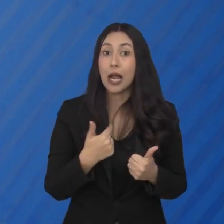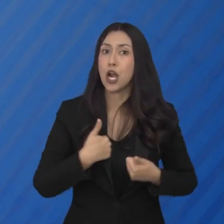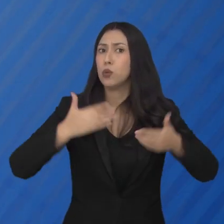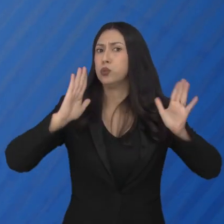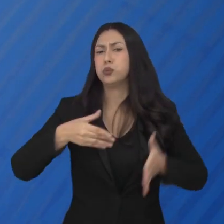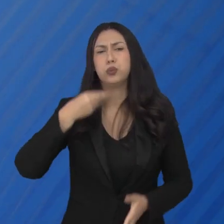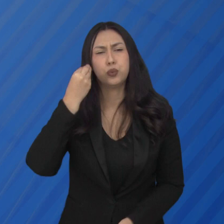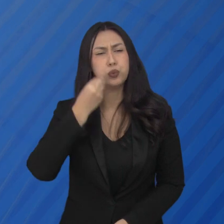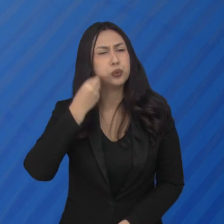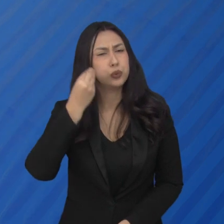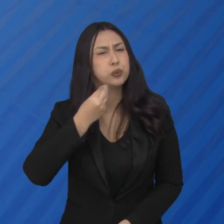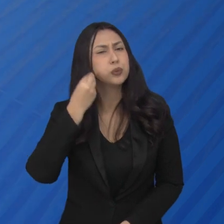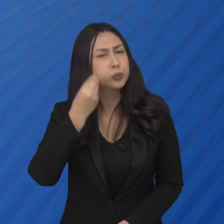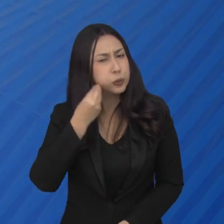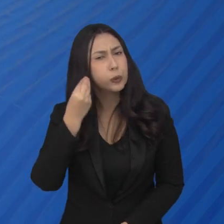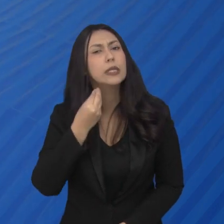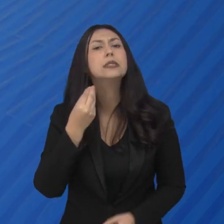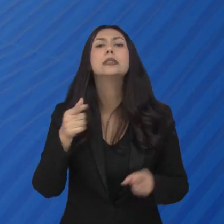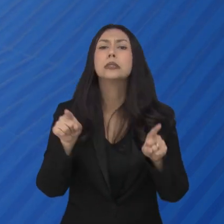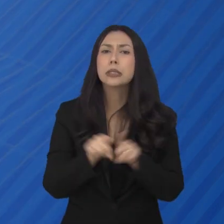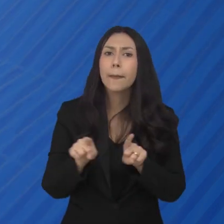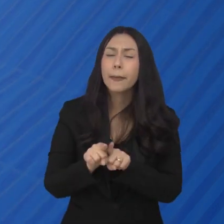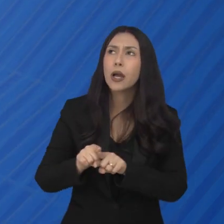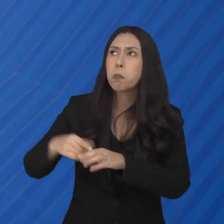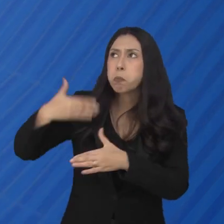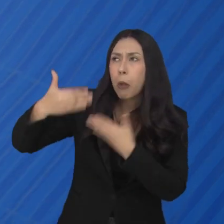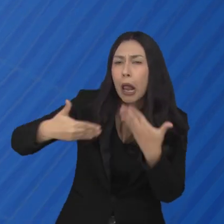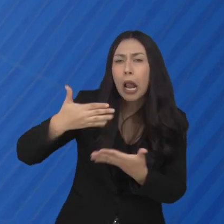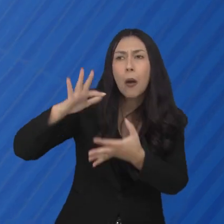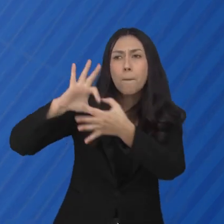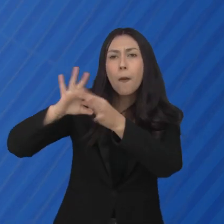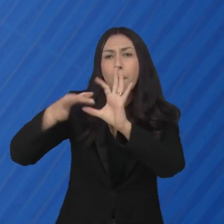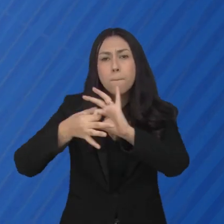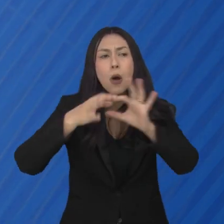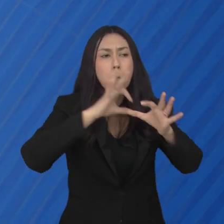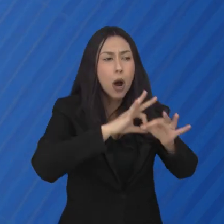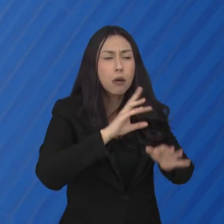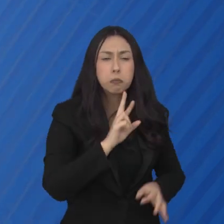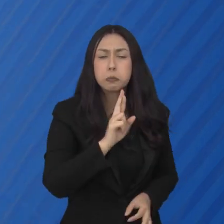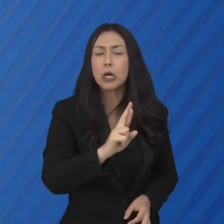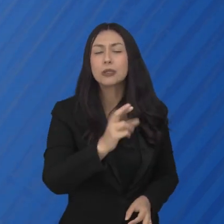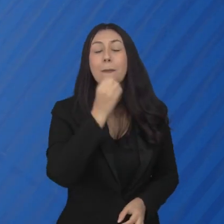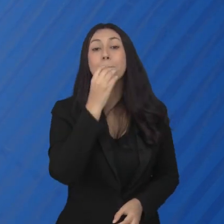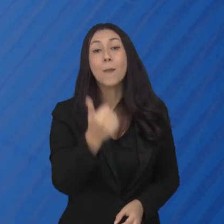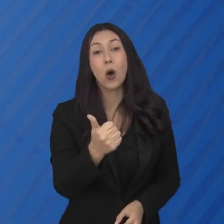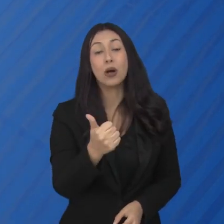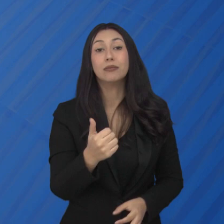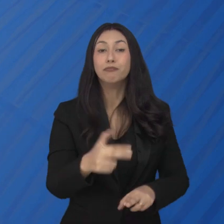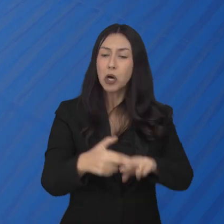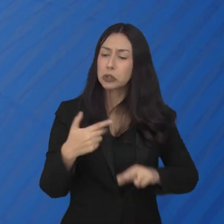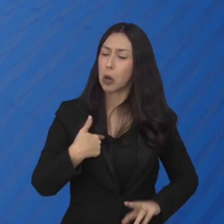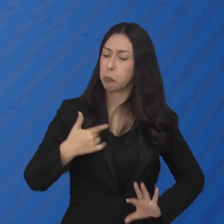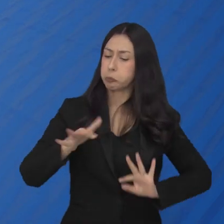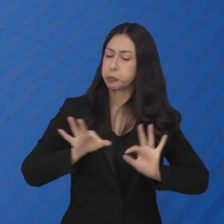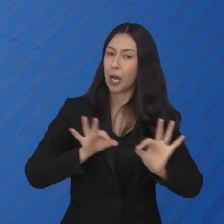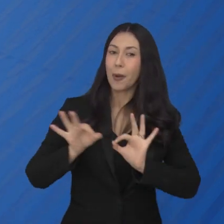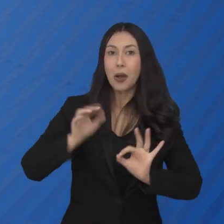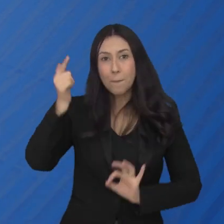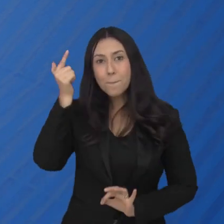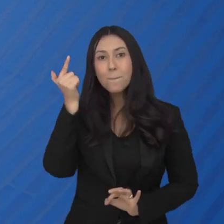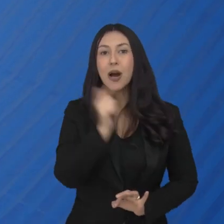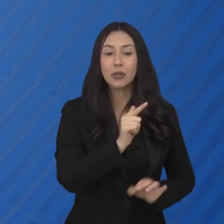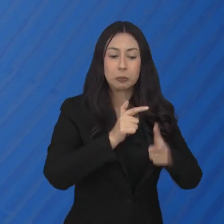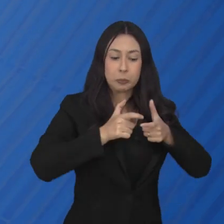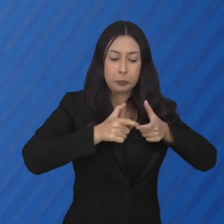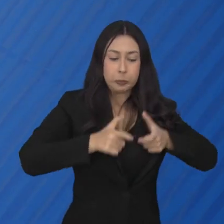boa, agora eu estou com mais experiência, com mais bagagem, venho de um ciclo olímpico muito bom, com ótimos resultados, então estou me preparando